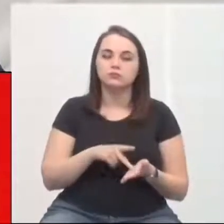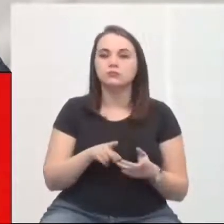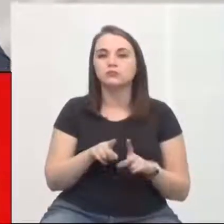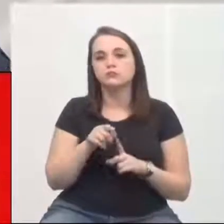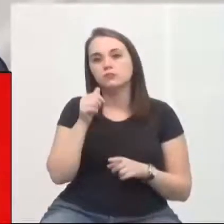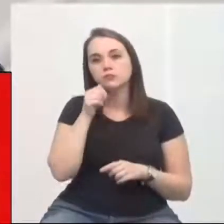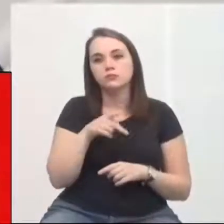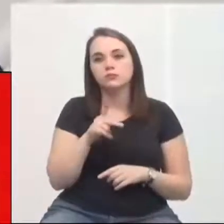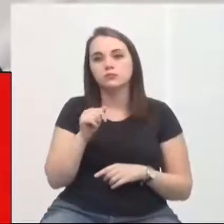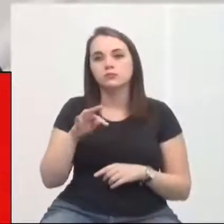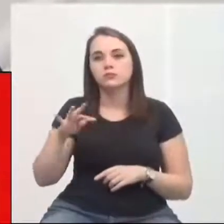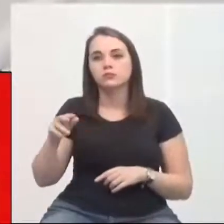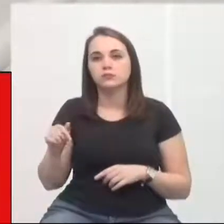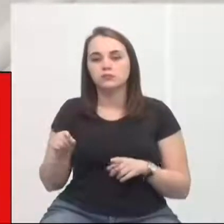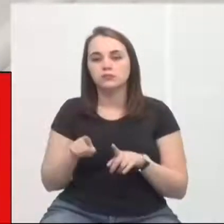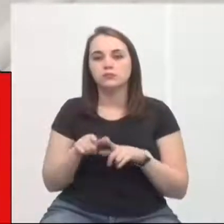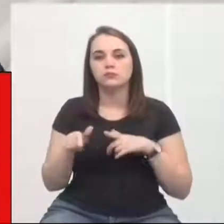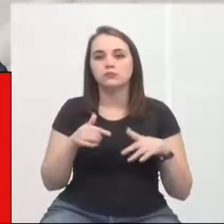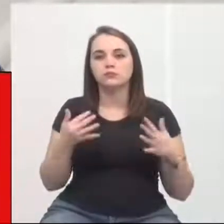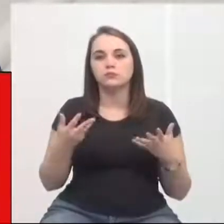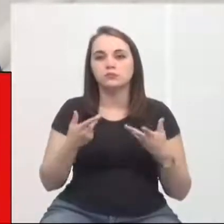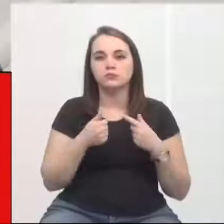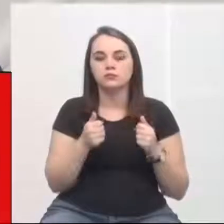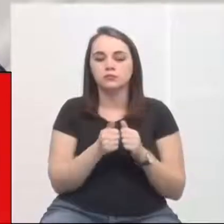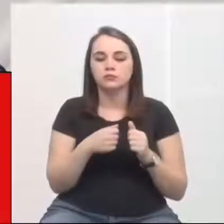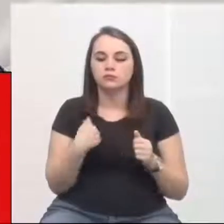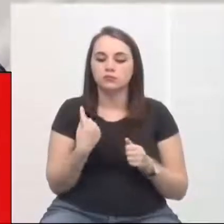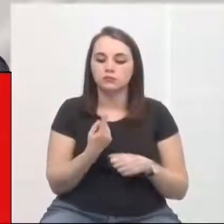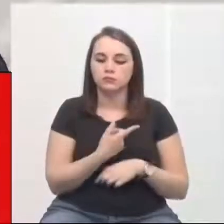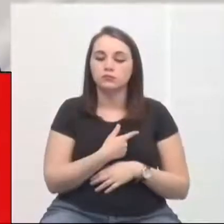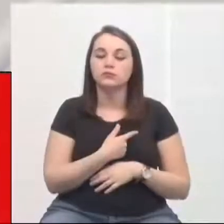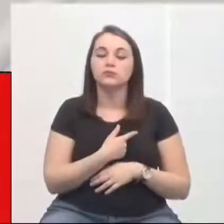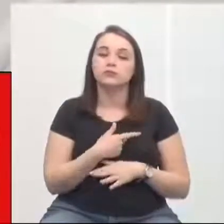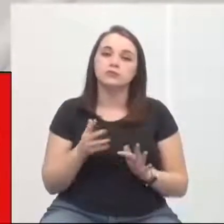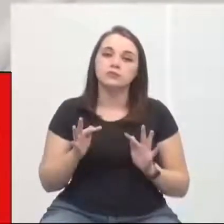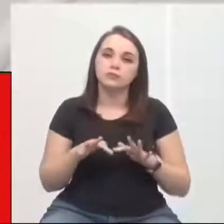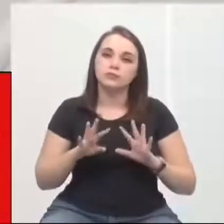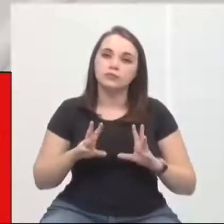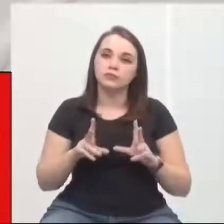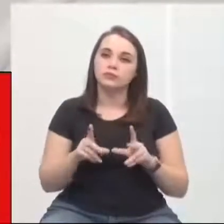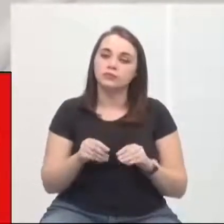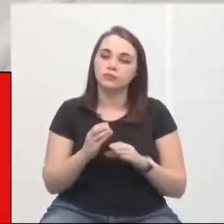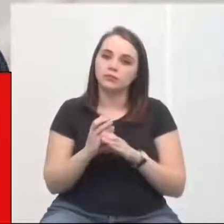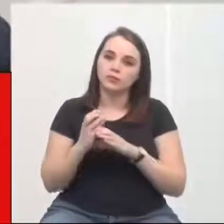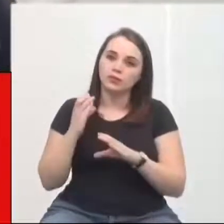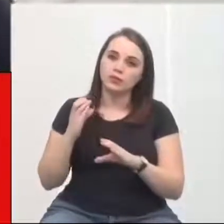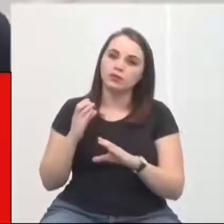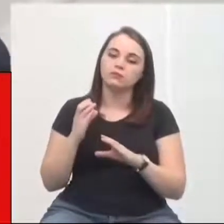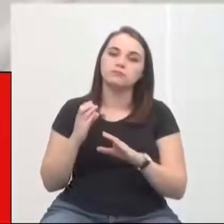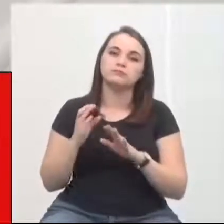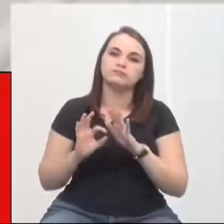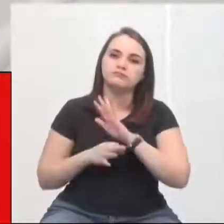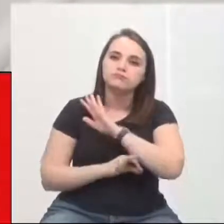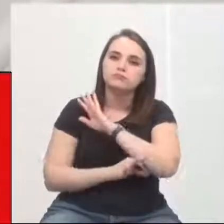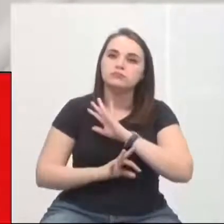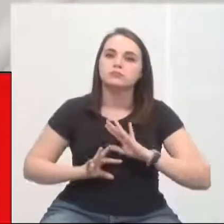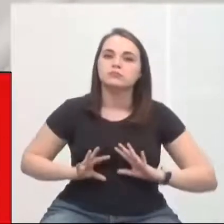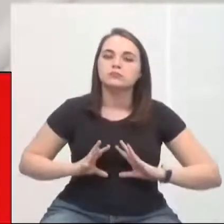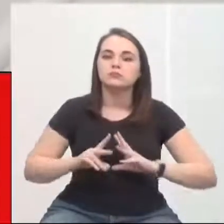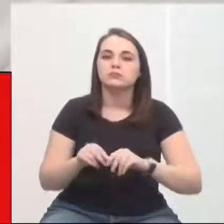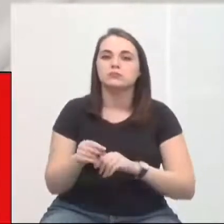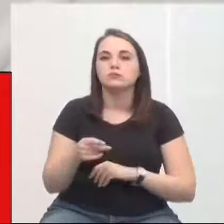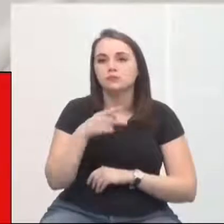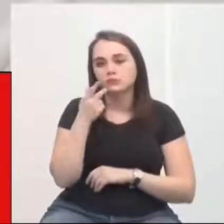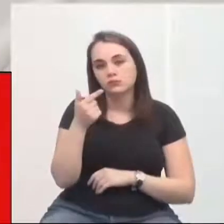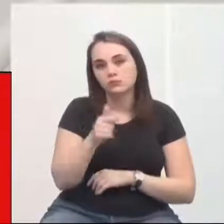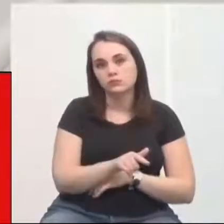um belíssimo trabalho também, juntamente com a nossa equipe técnica. Enfim, todos os nossos engenheiros, arquitetos, cito